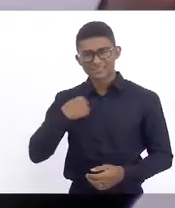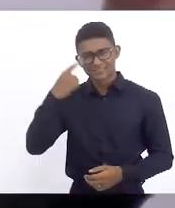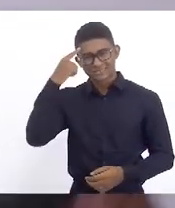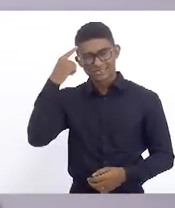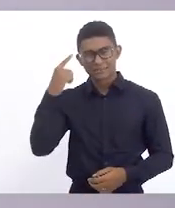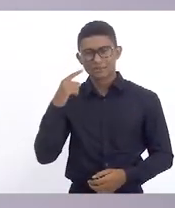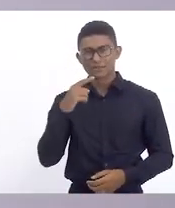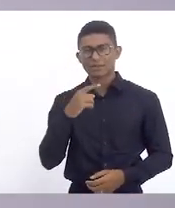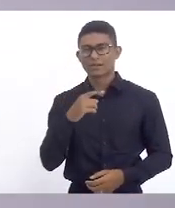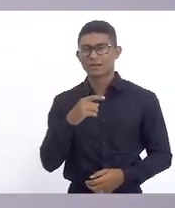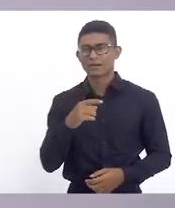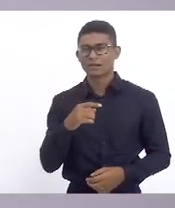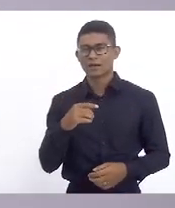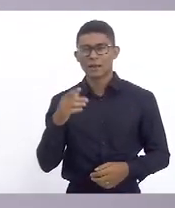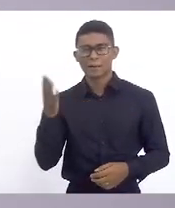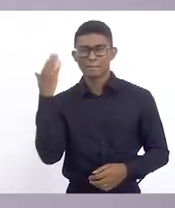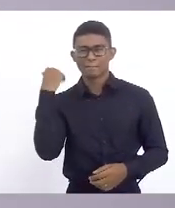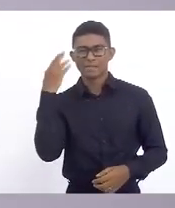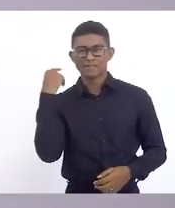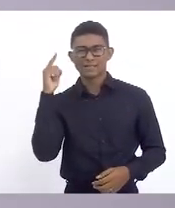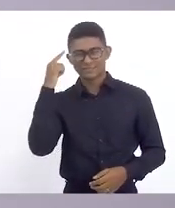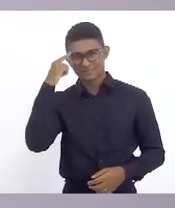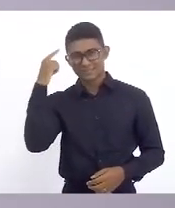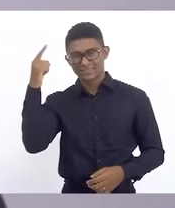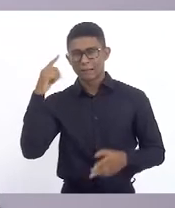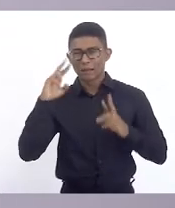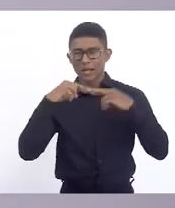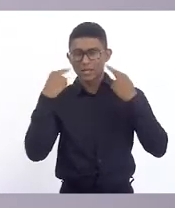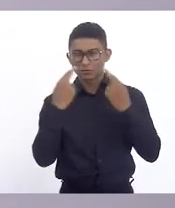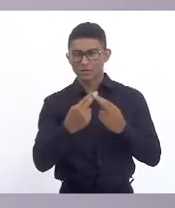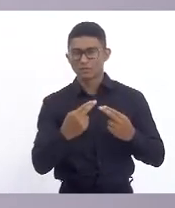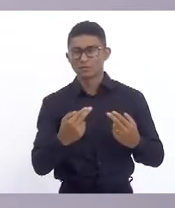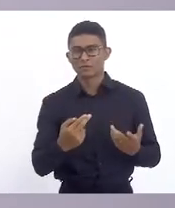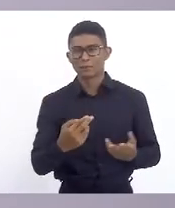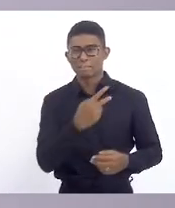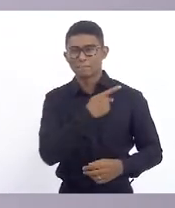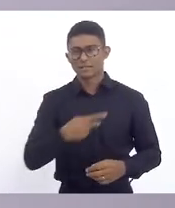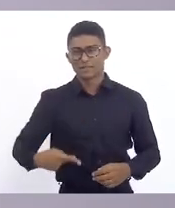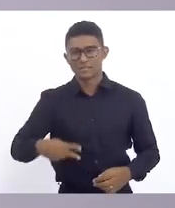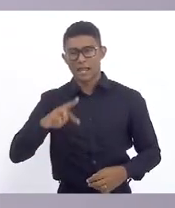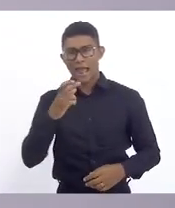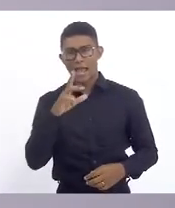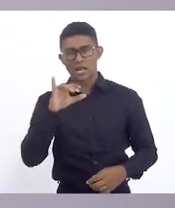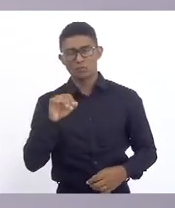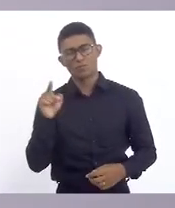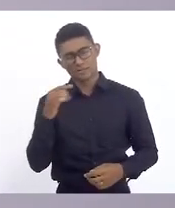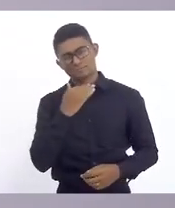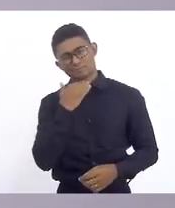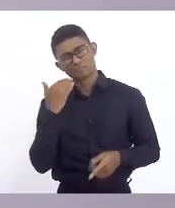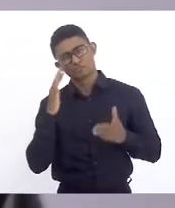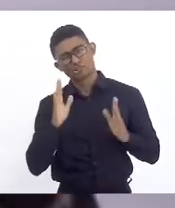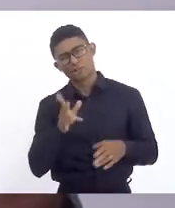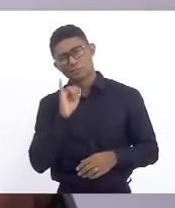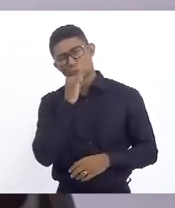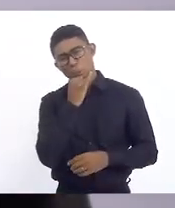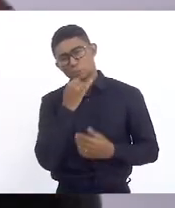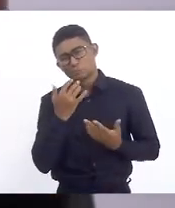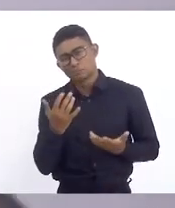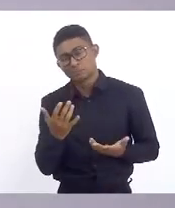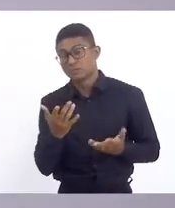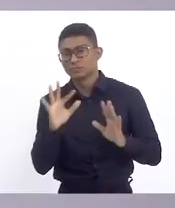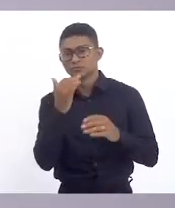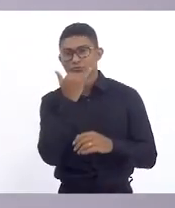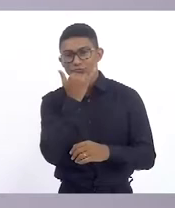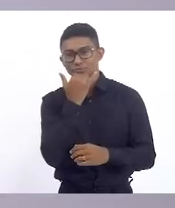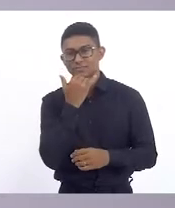naquela audiência que o então presidente Hélio Cabral realmente de forma, né, lamentável nos deixou, né, nos deixou no recinto, mas né,